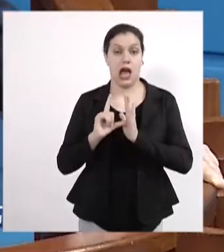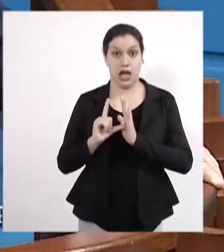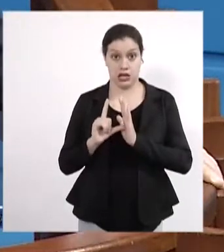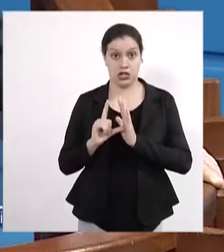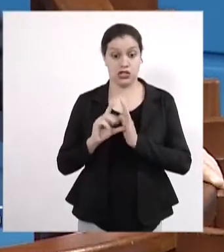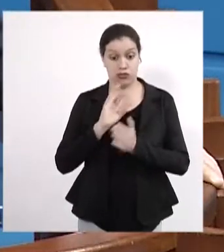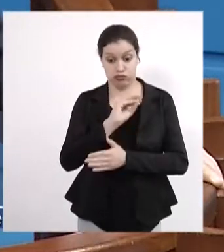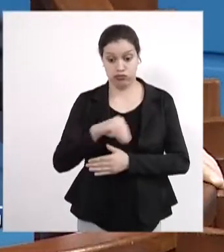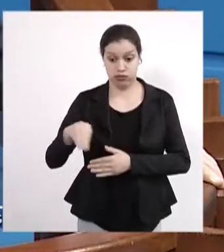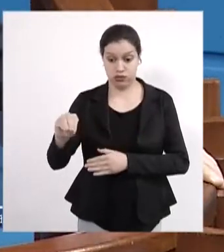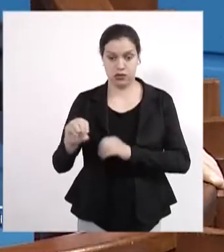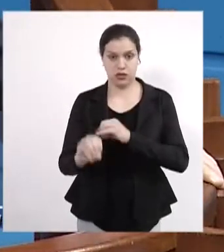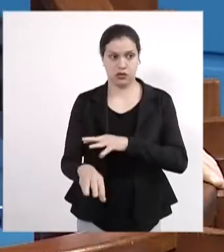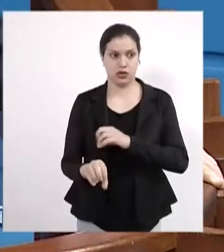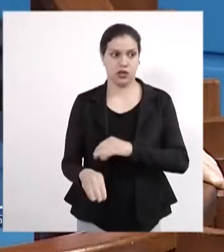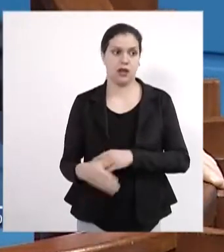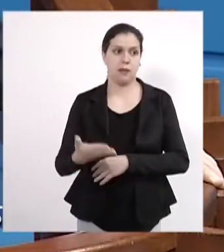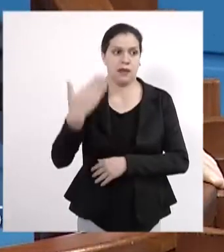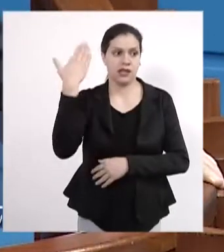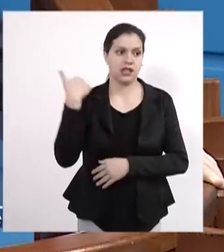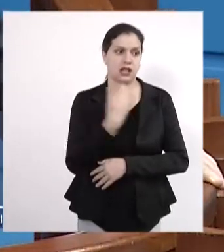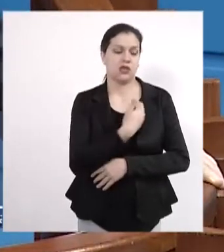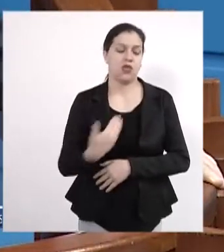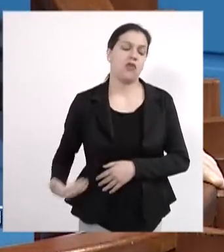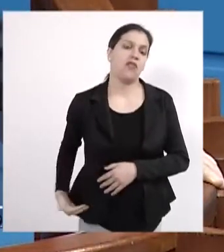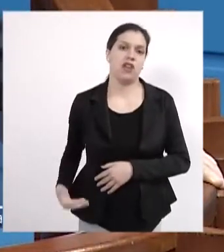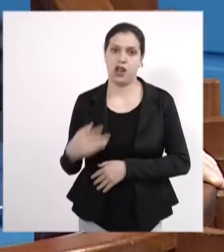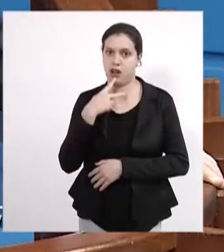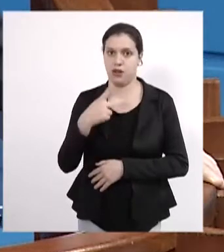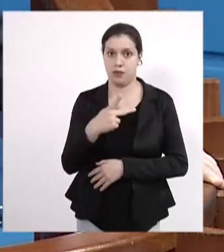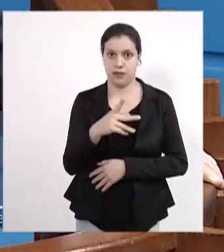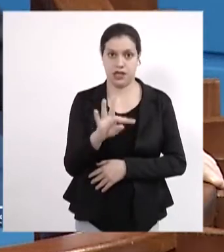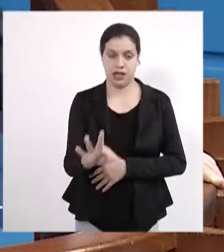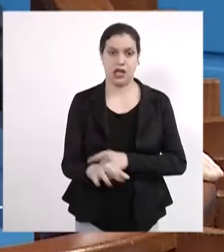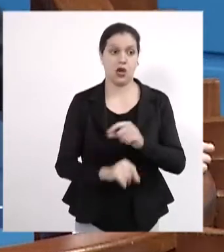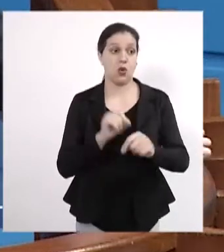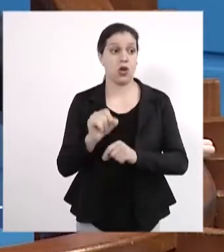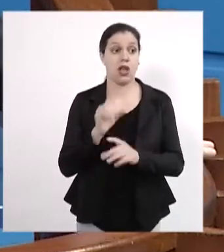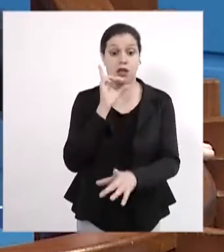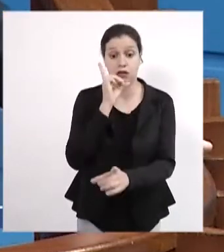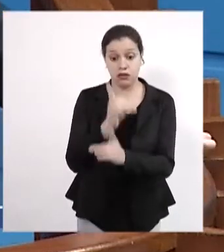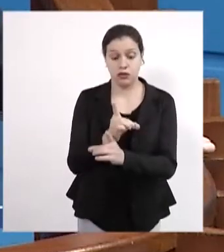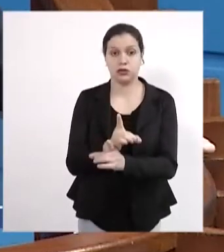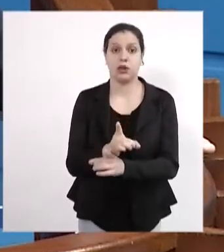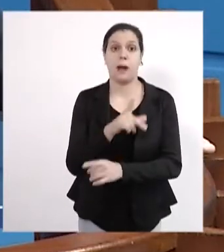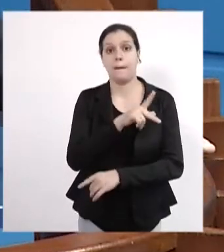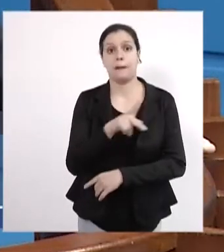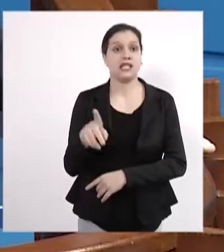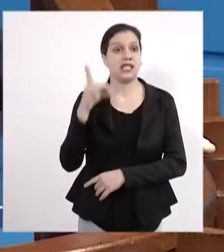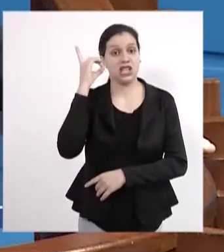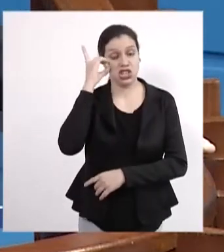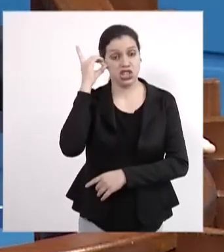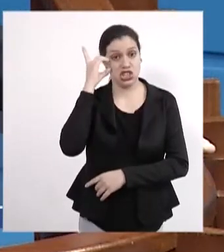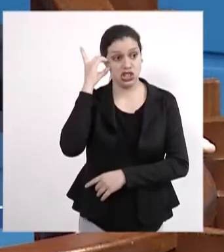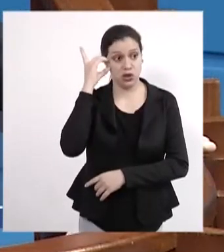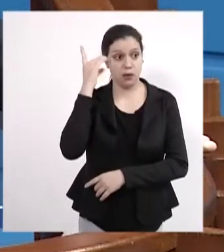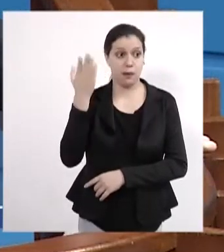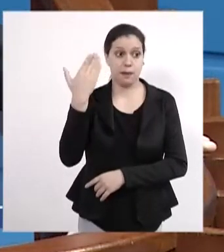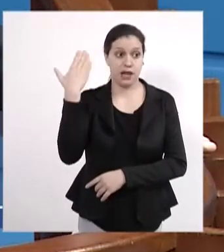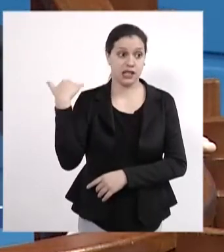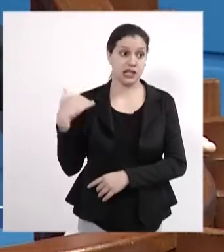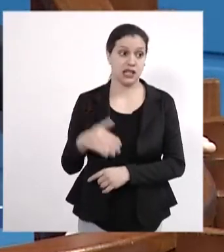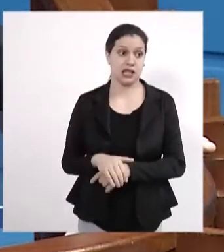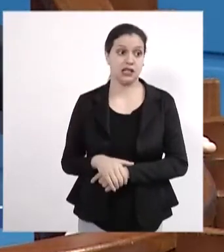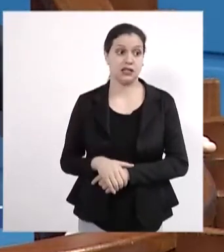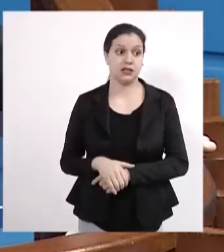descobriu na época dos governos do PT. O que a presidente Dilma, na época, propôs? Que os recursos do pré-sal